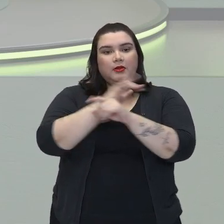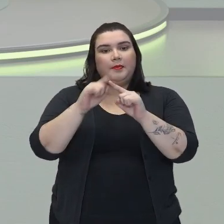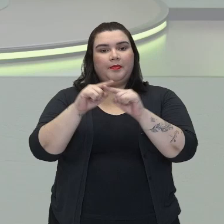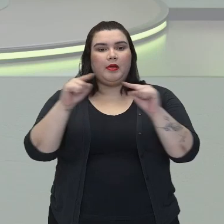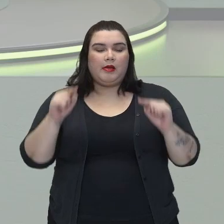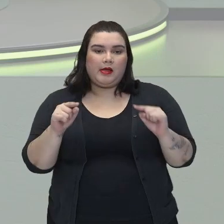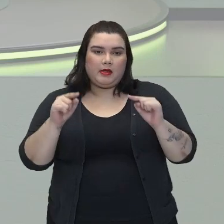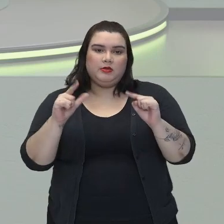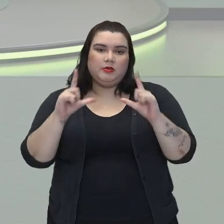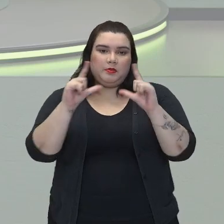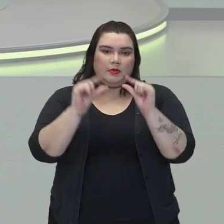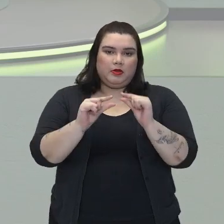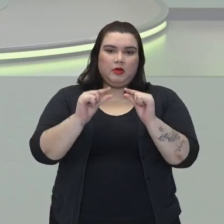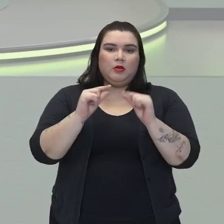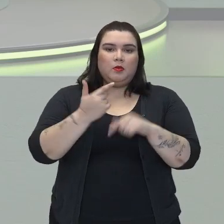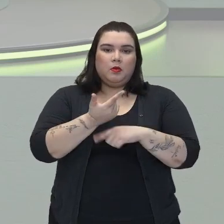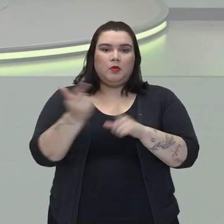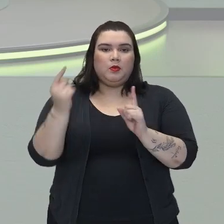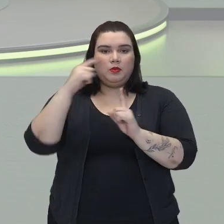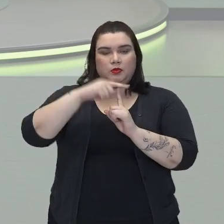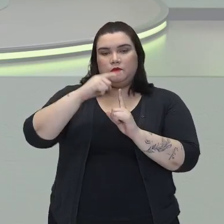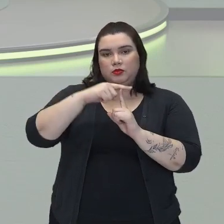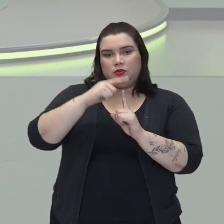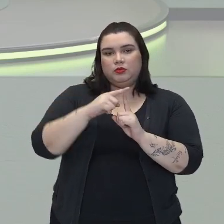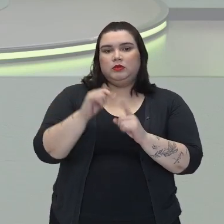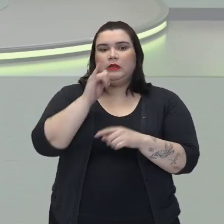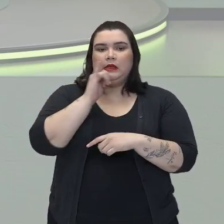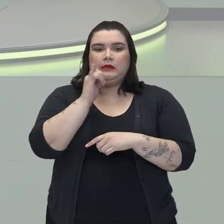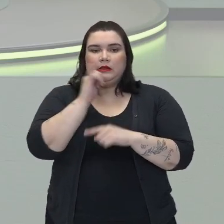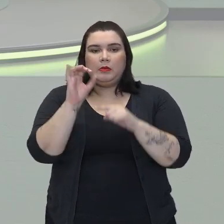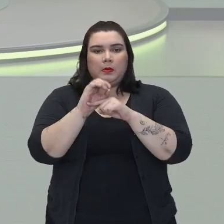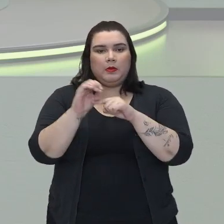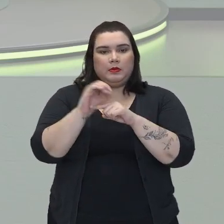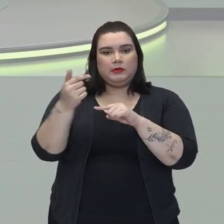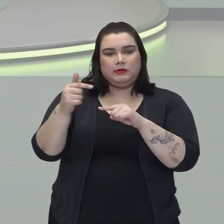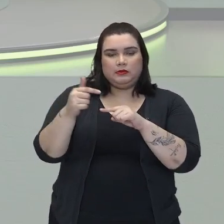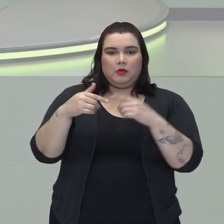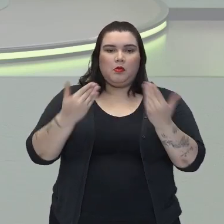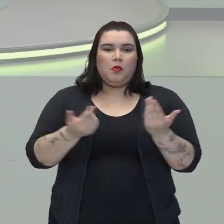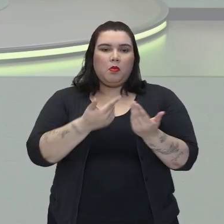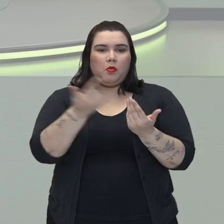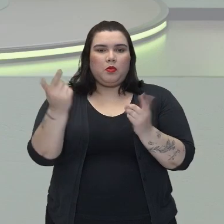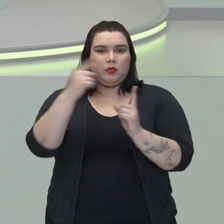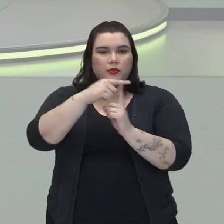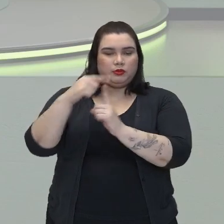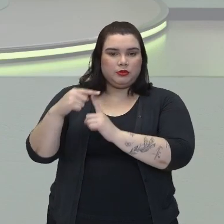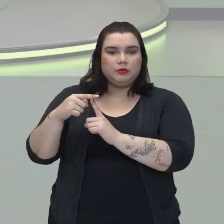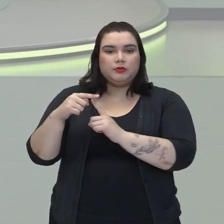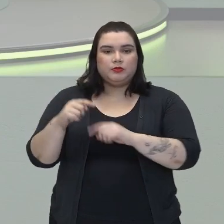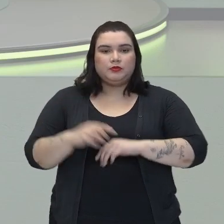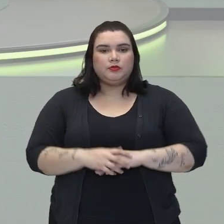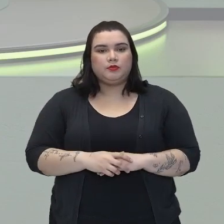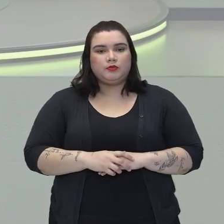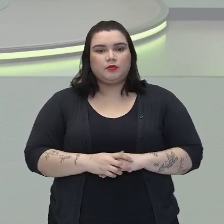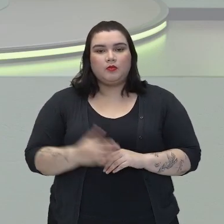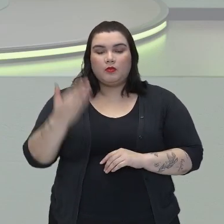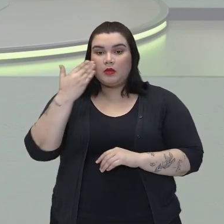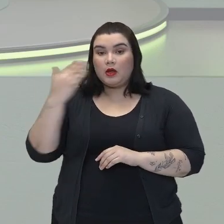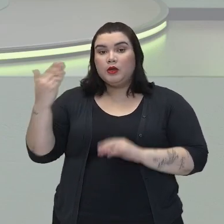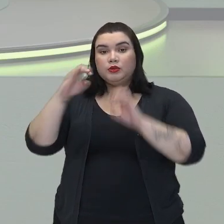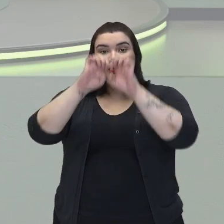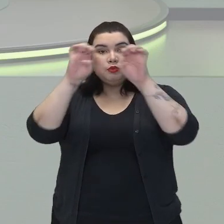menos ácidos que os ácidos inorgânicos, por exemplo, como ácido sulfúrico ou ácido clorídrico. Essa daqui é a